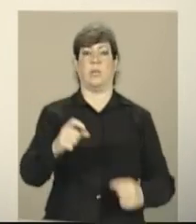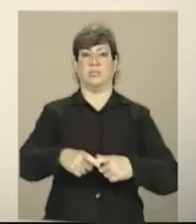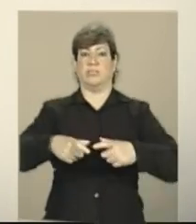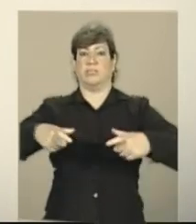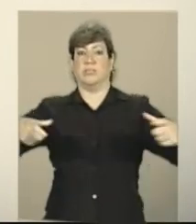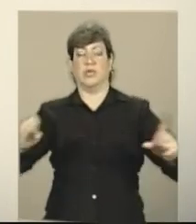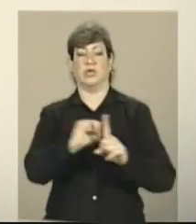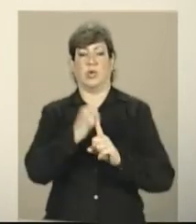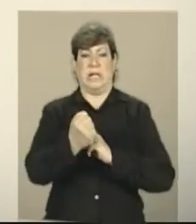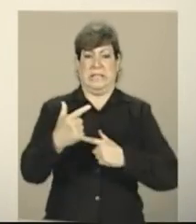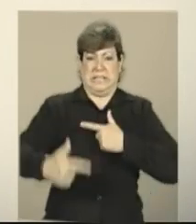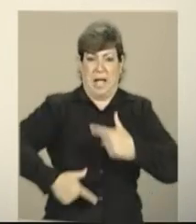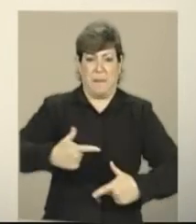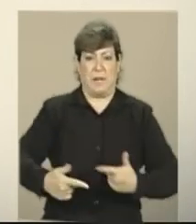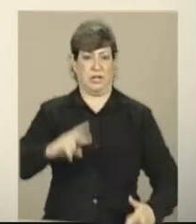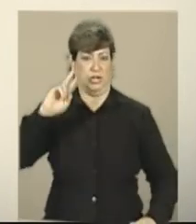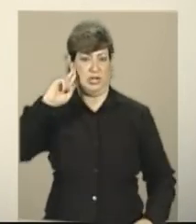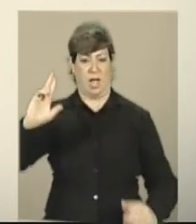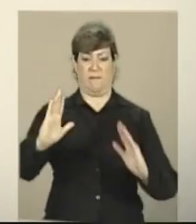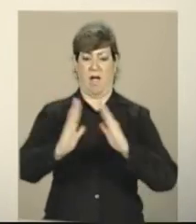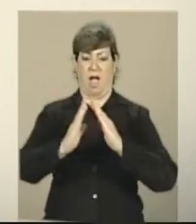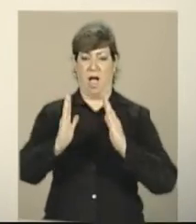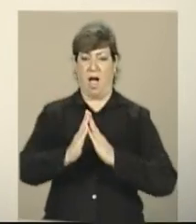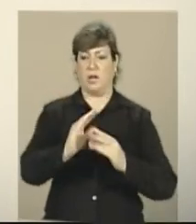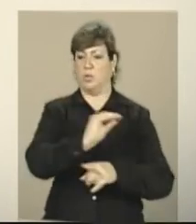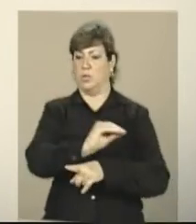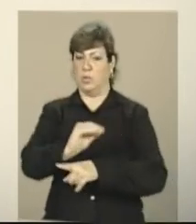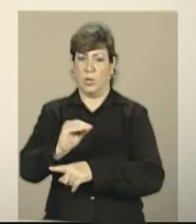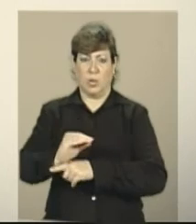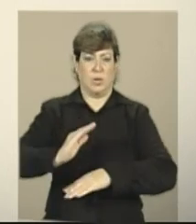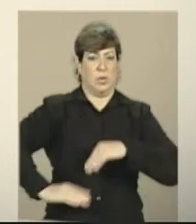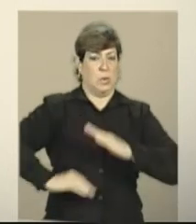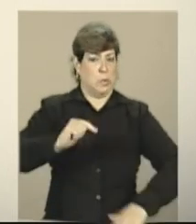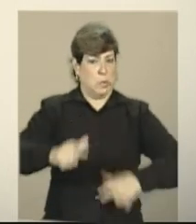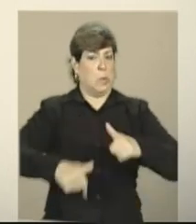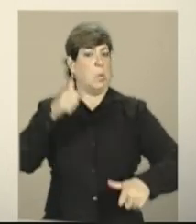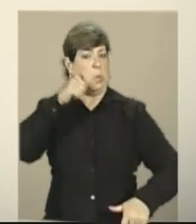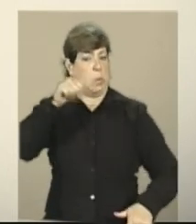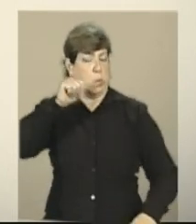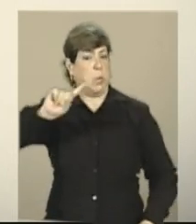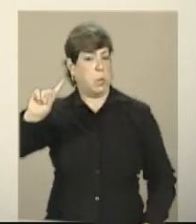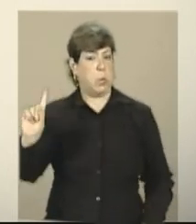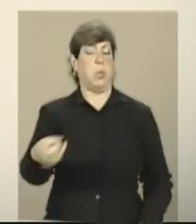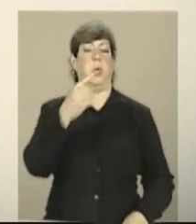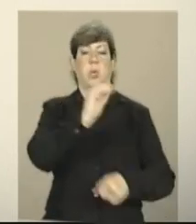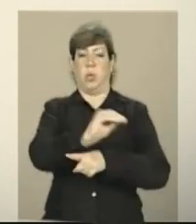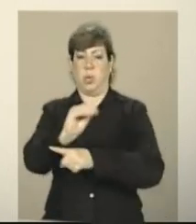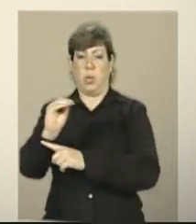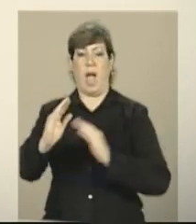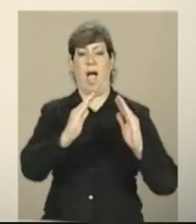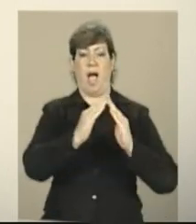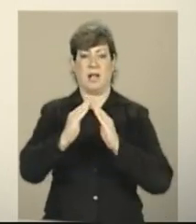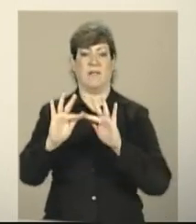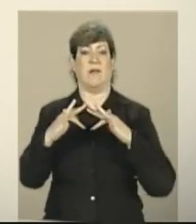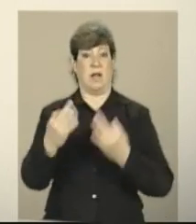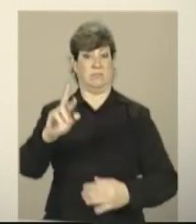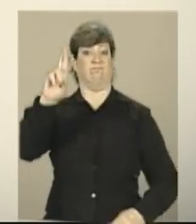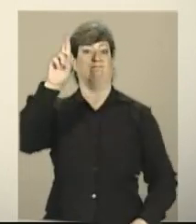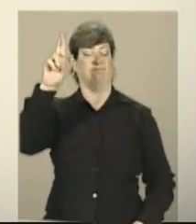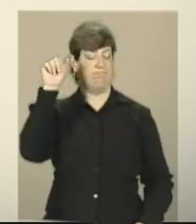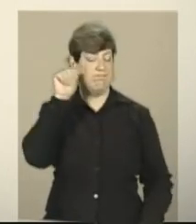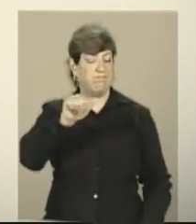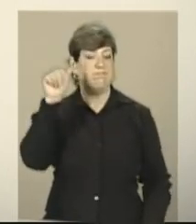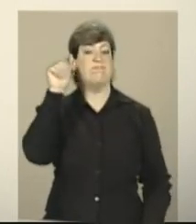das mulheres na sociedade ou chefe de família como trabalhadoras como provedoras dos lares como